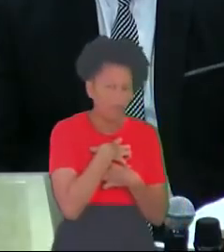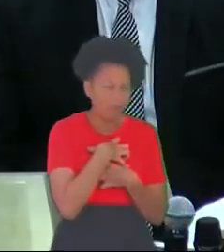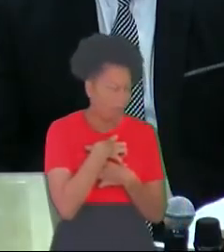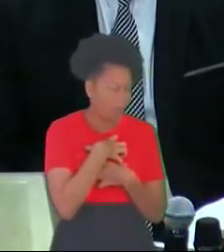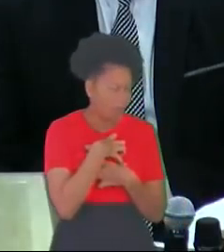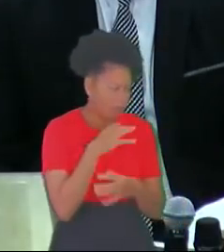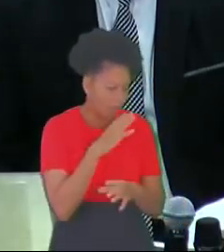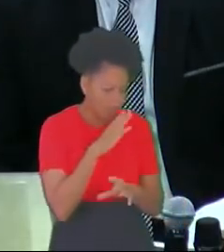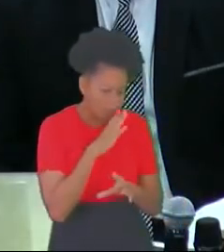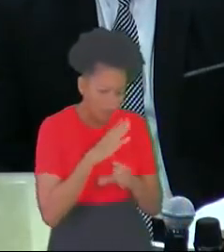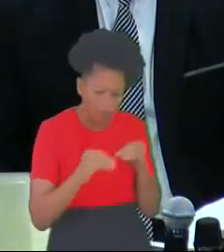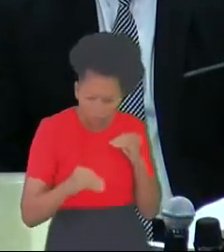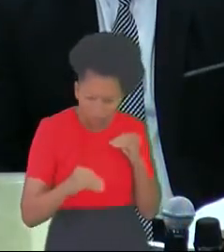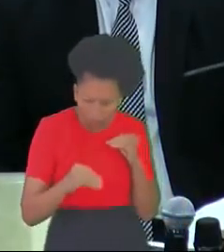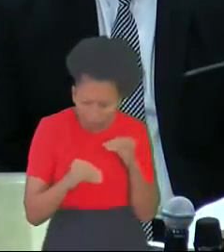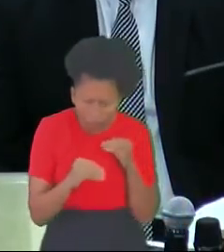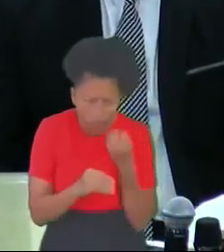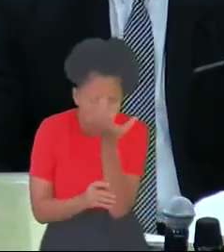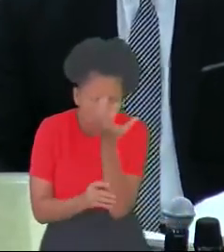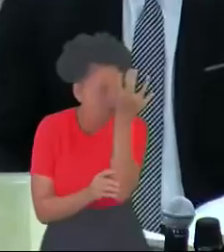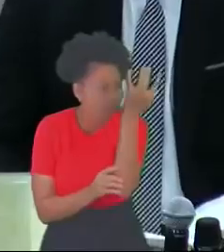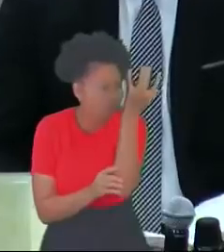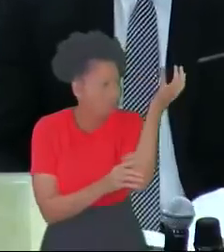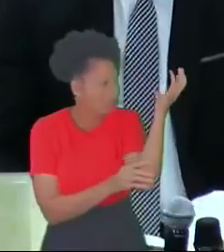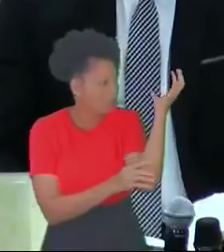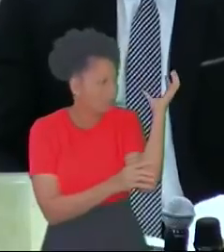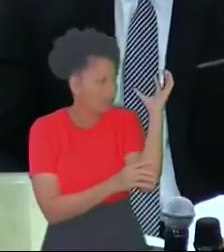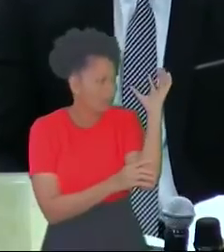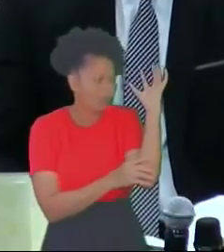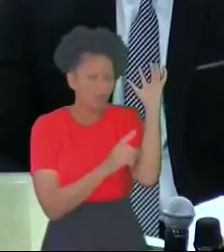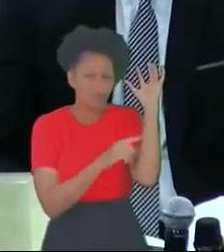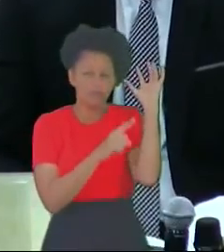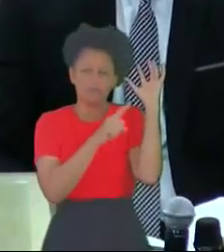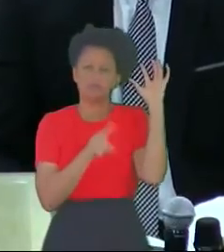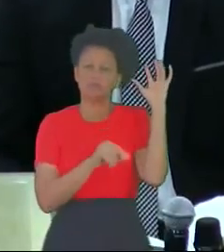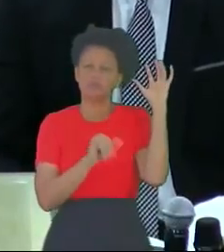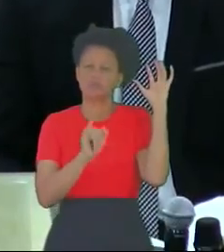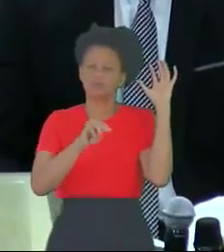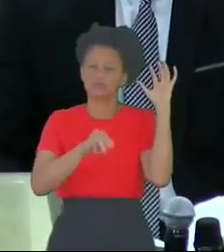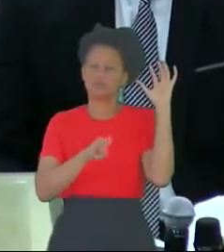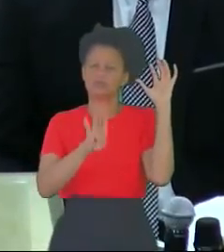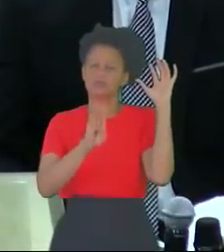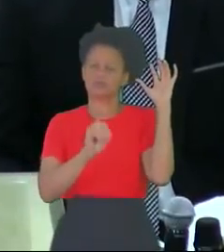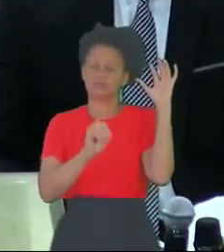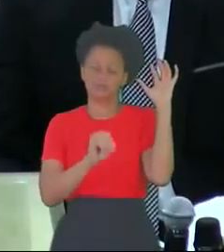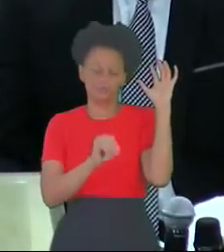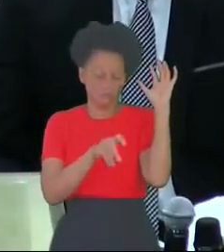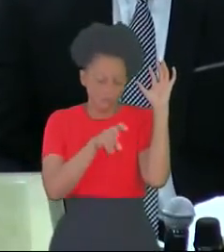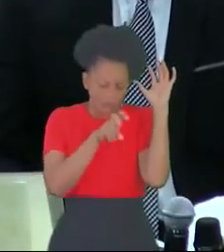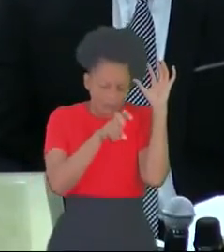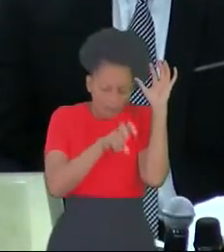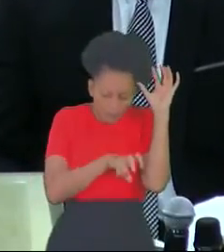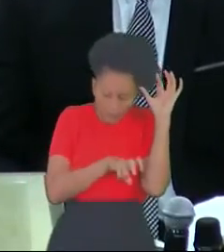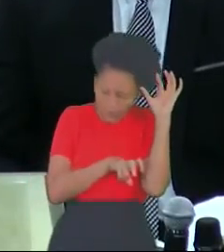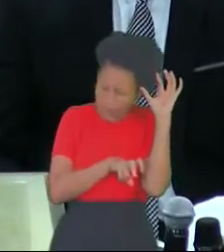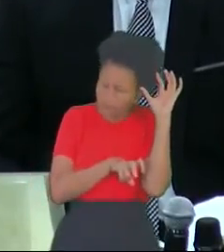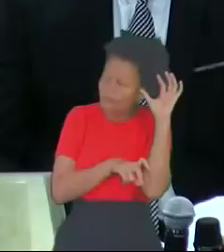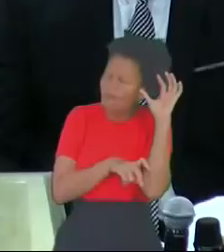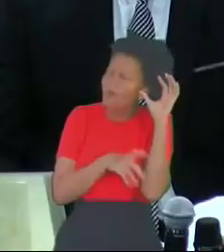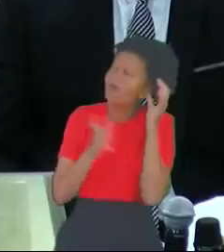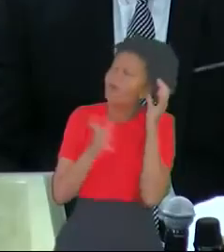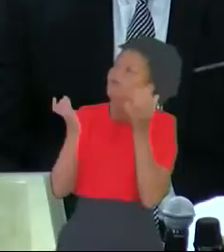Fugiu, deitou-se debaixo de quê, meus amados irmãos? De um zimbro. De um zimbro. E pediu o quê, meus amados irmãos? A